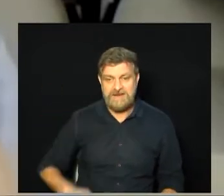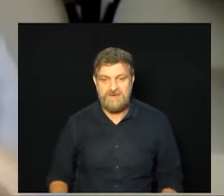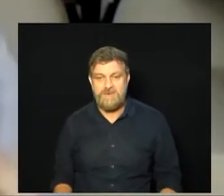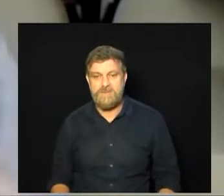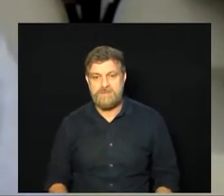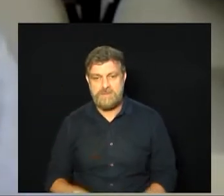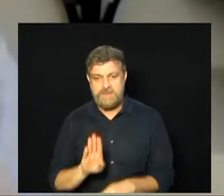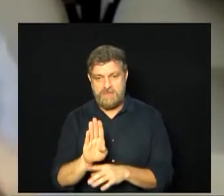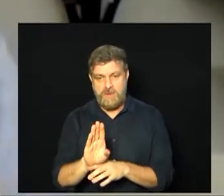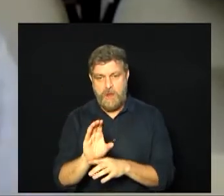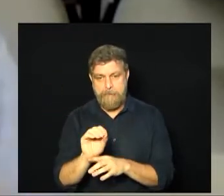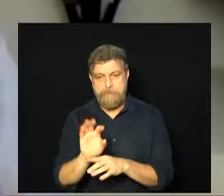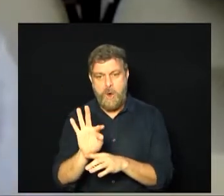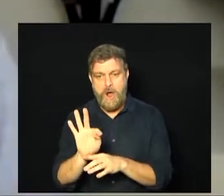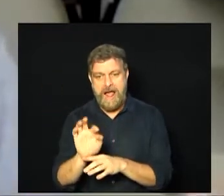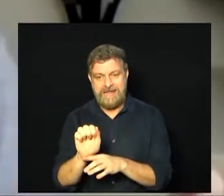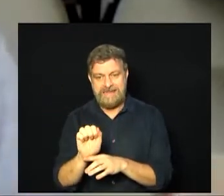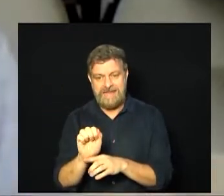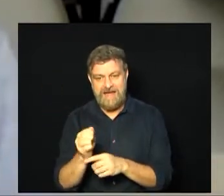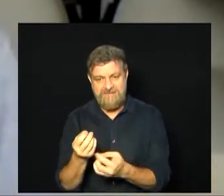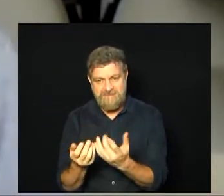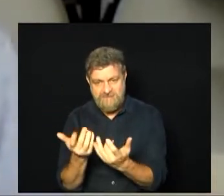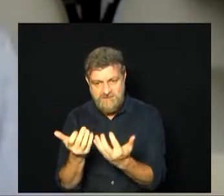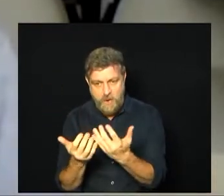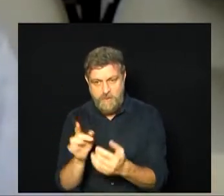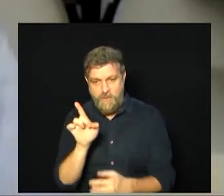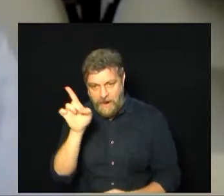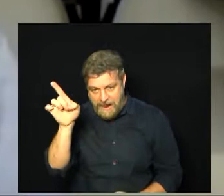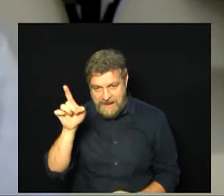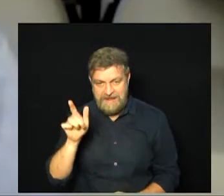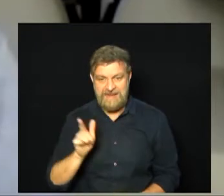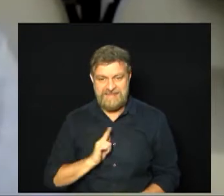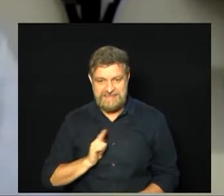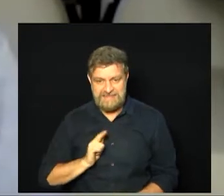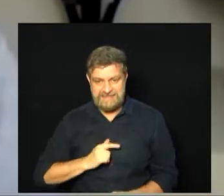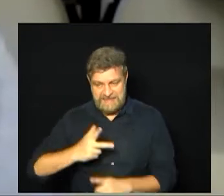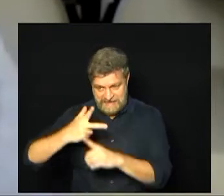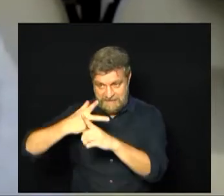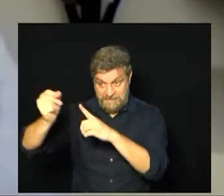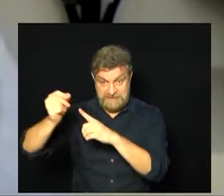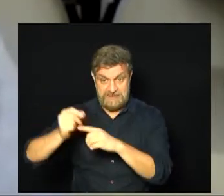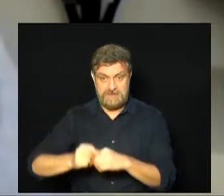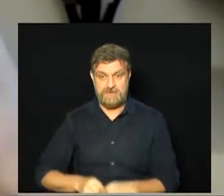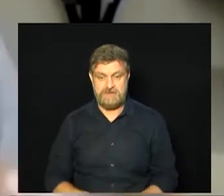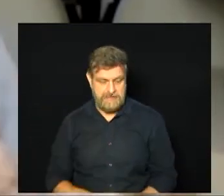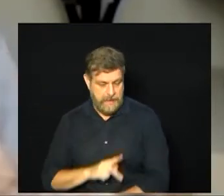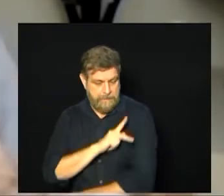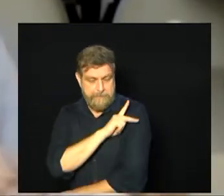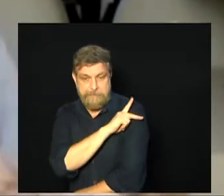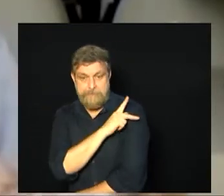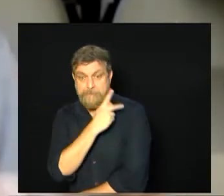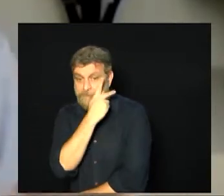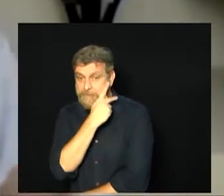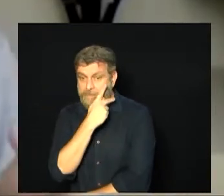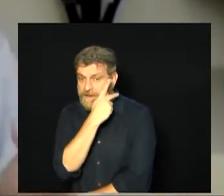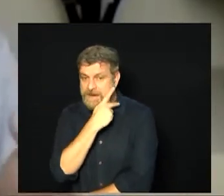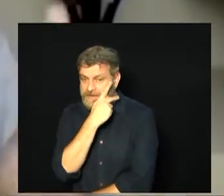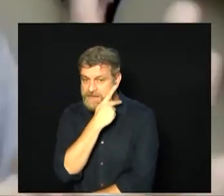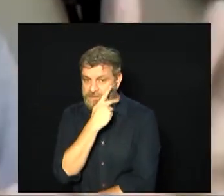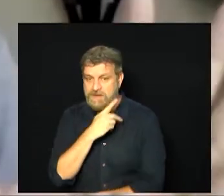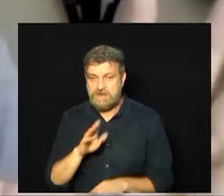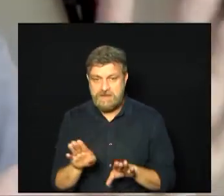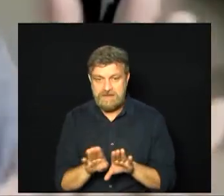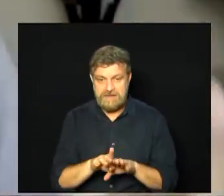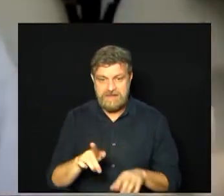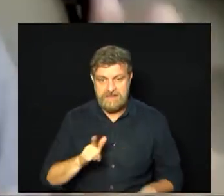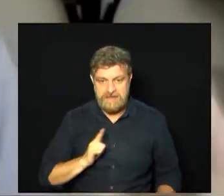da Paraíba, um jogo amistoso, com entrega de faixas, que o Botafogo era campeão paraibano. E nesse jogo, o